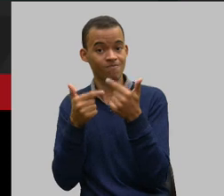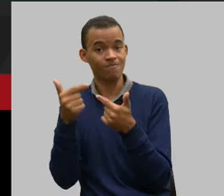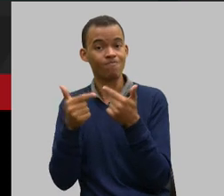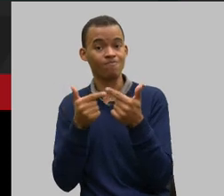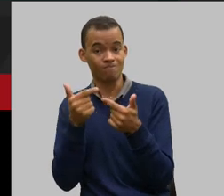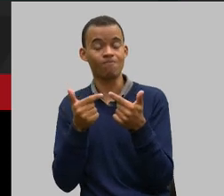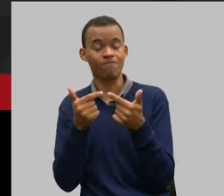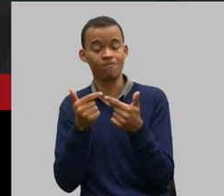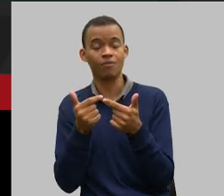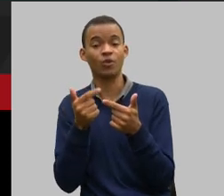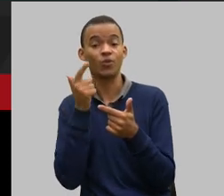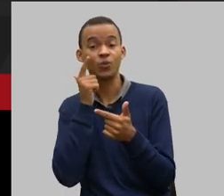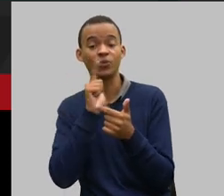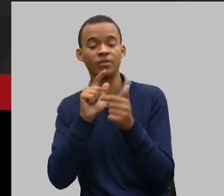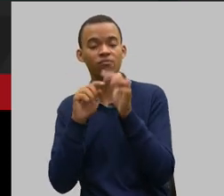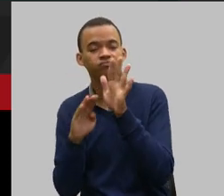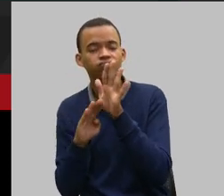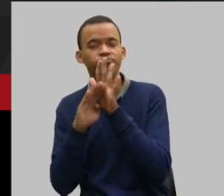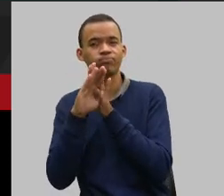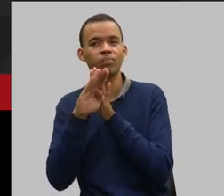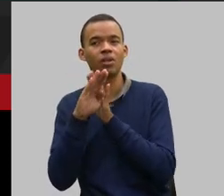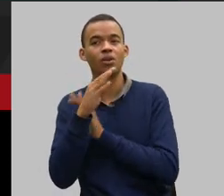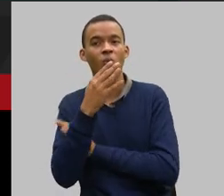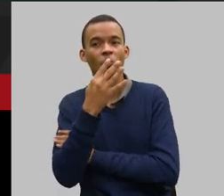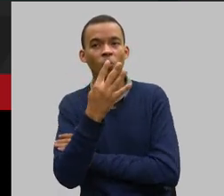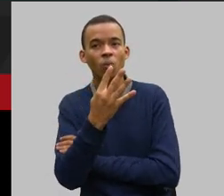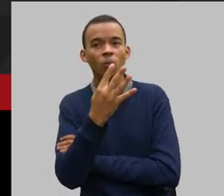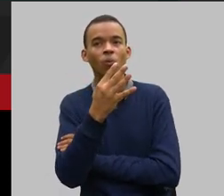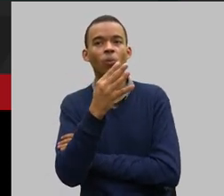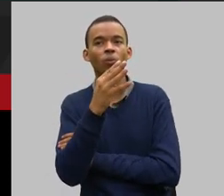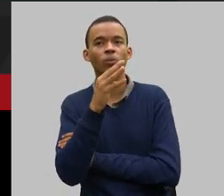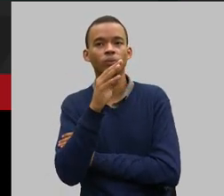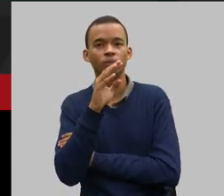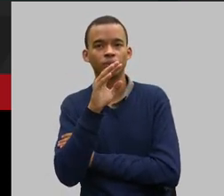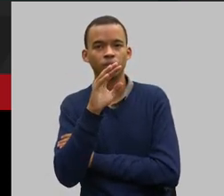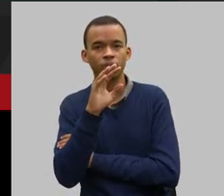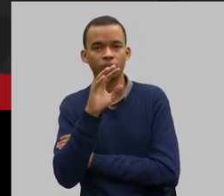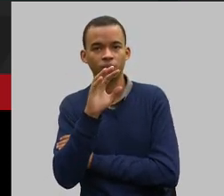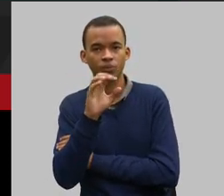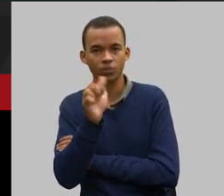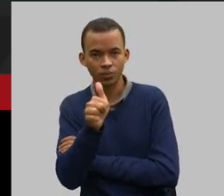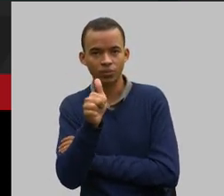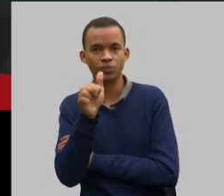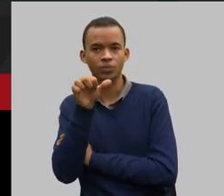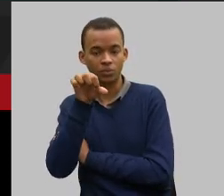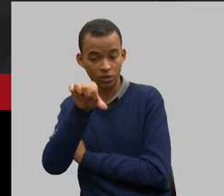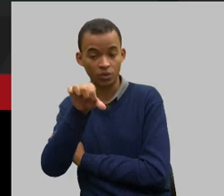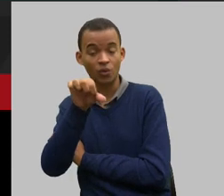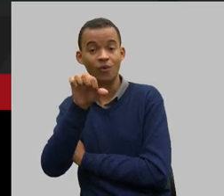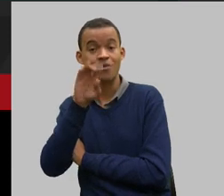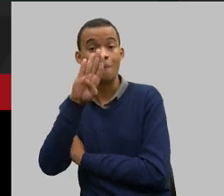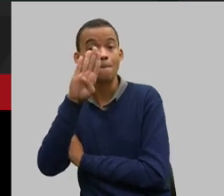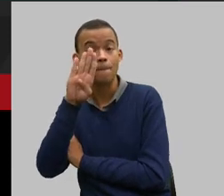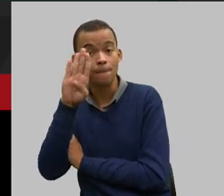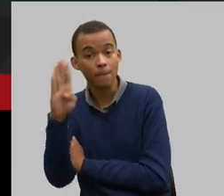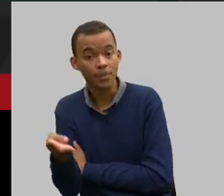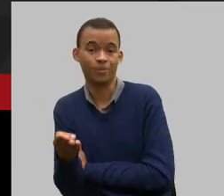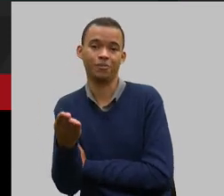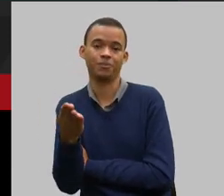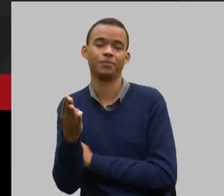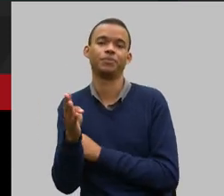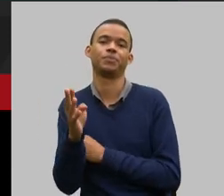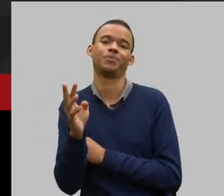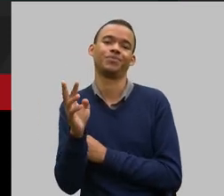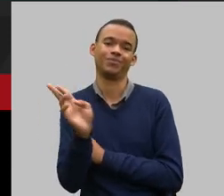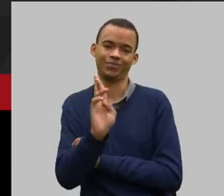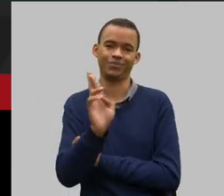marca de 419 bilhões de reais de investimentos atraídos Tem que